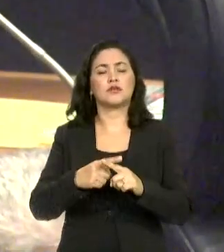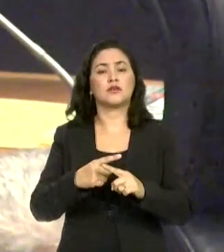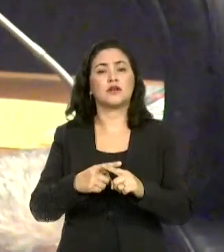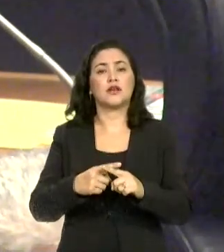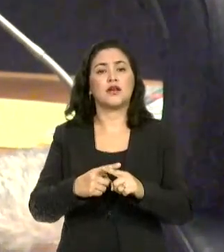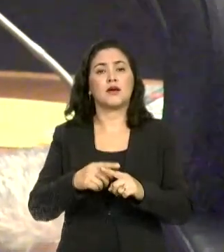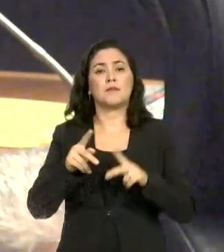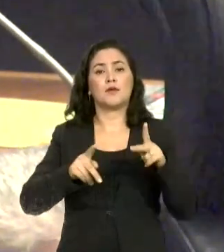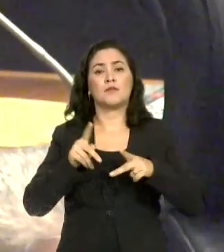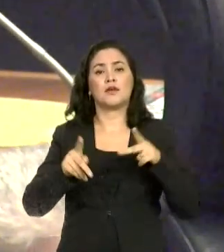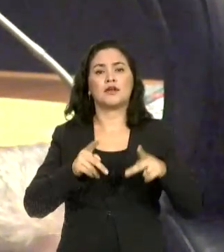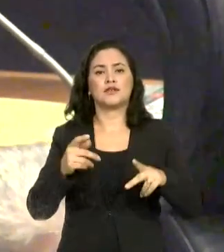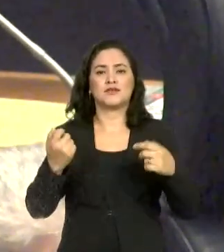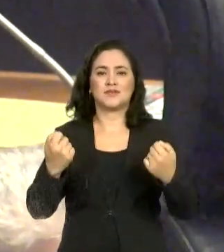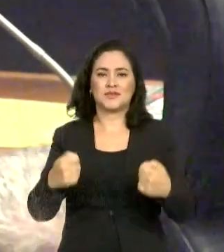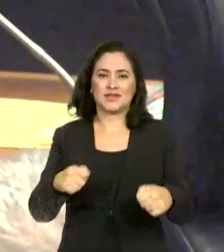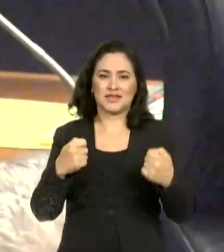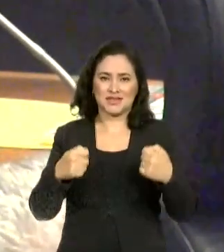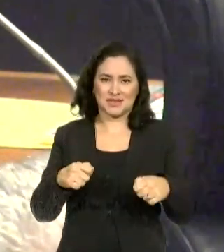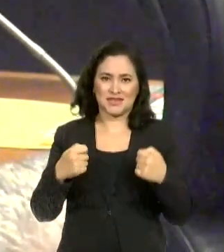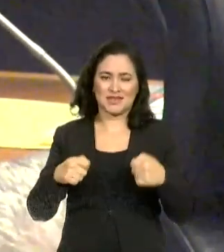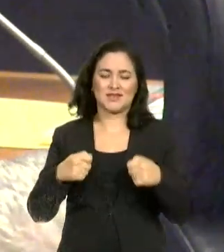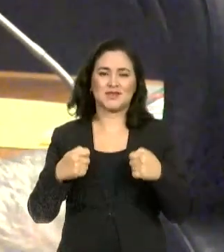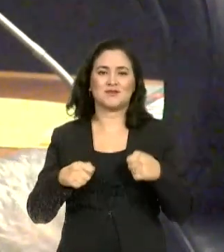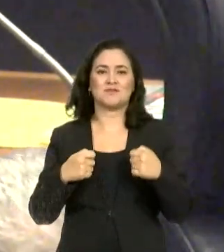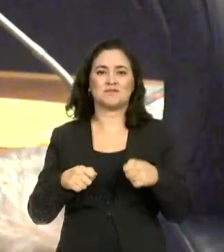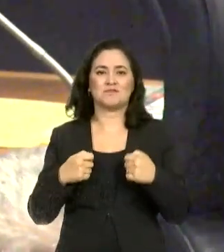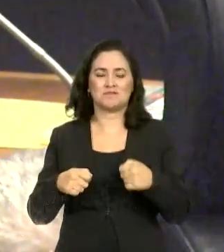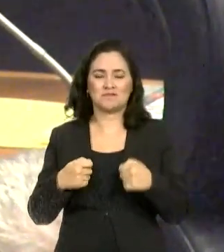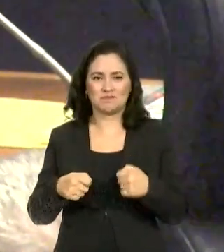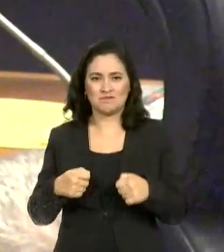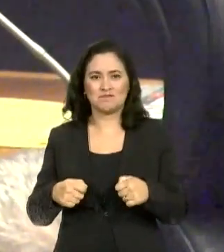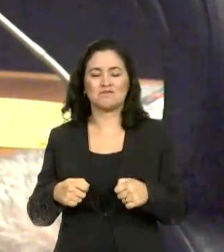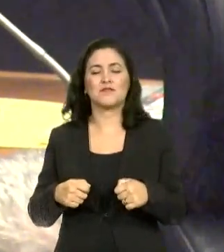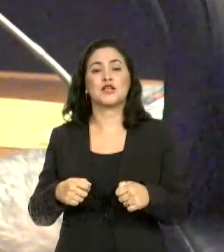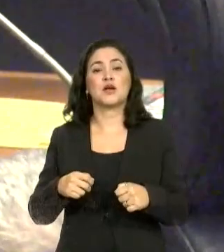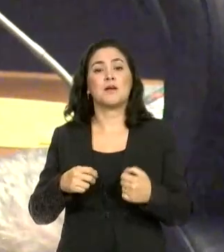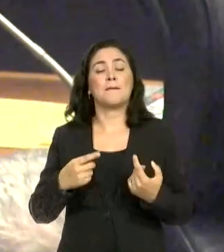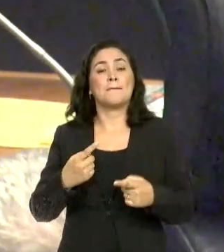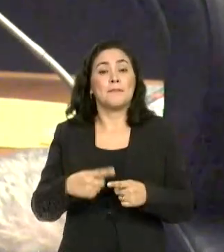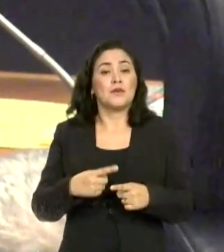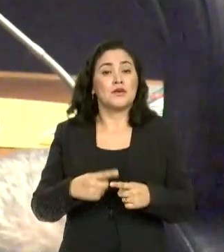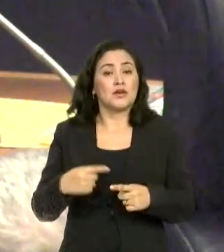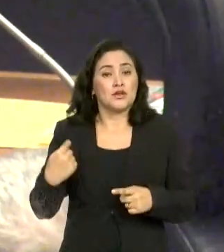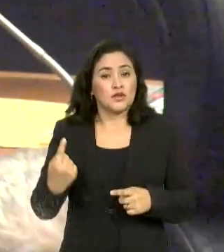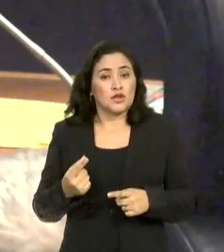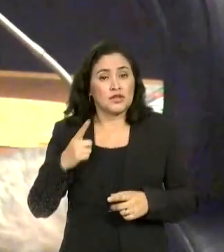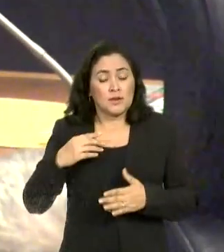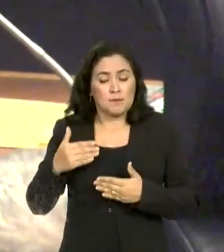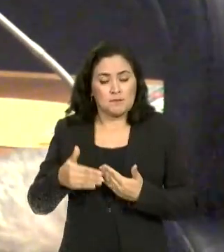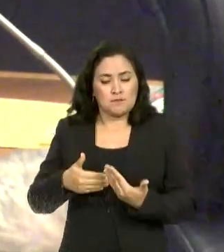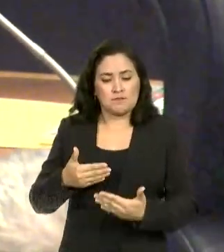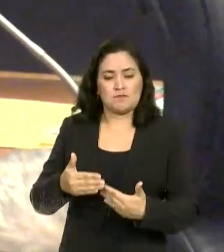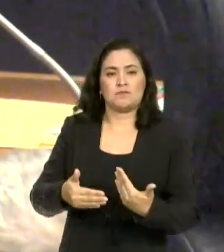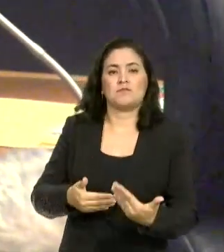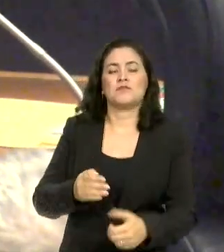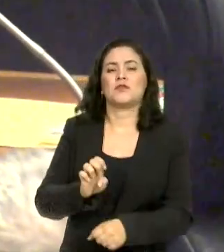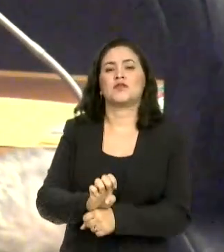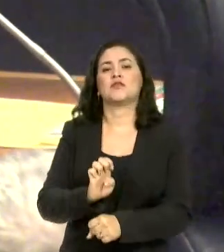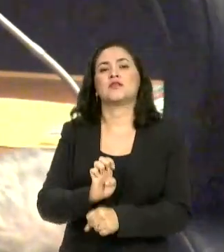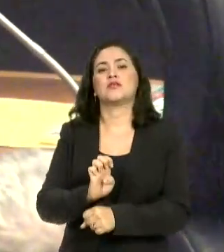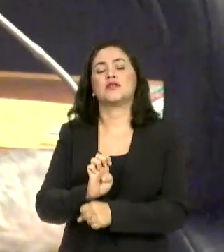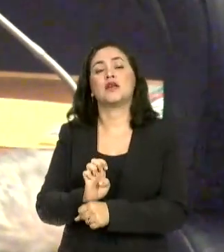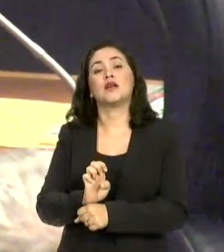necessita e precisa para que a gente possa ter avanços, progresso no nosso estado e, no caso de Vossa Excelência, o progresso na